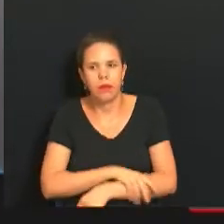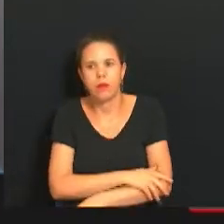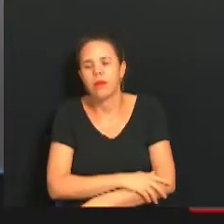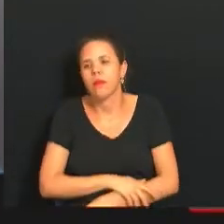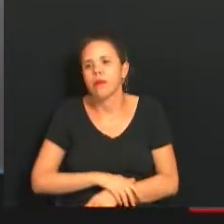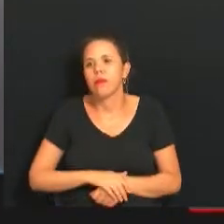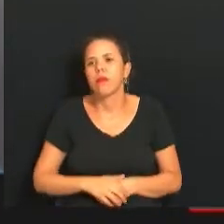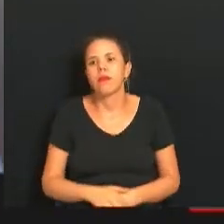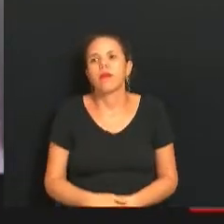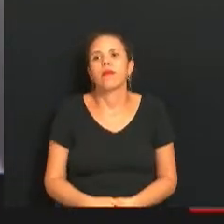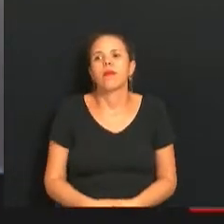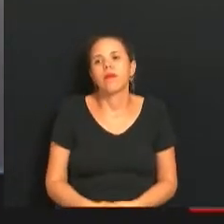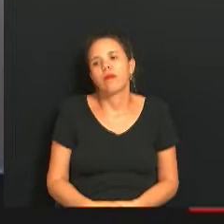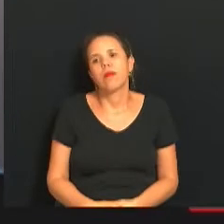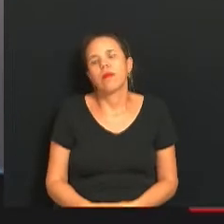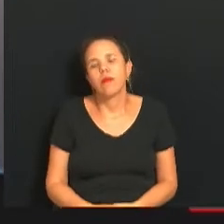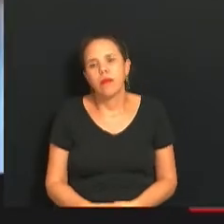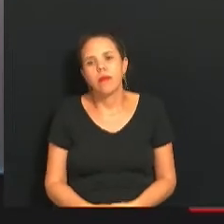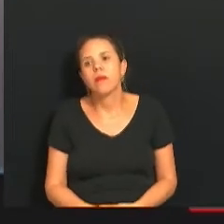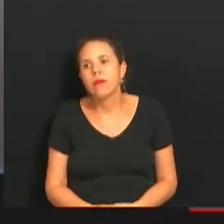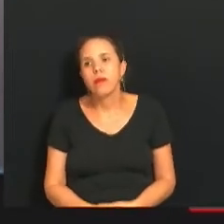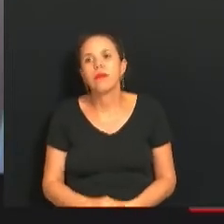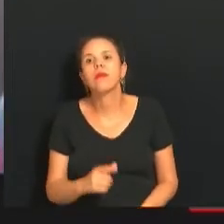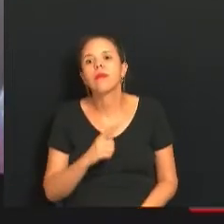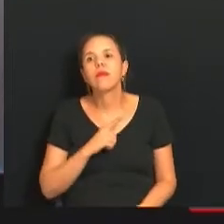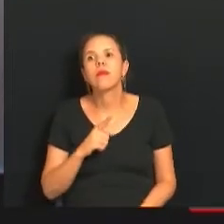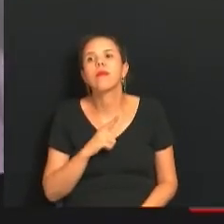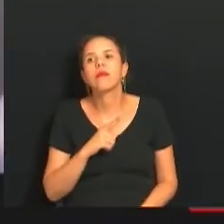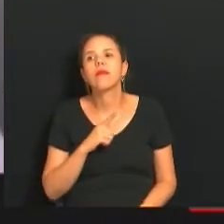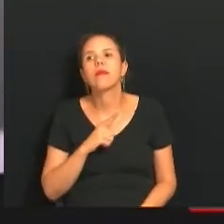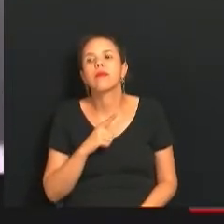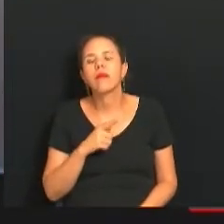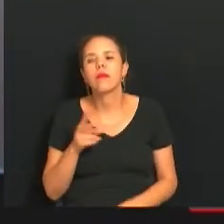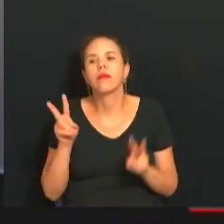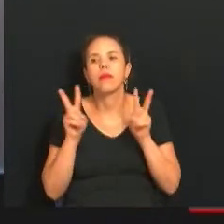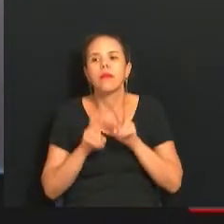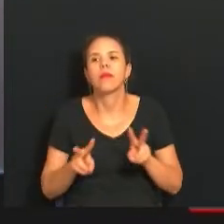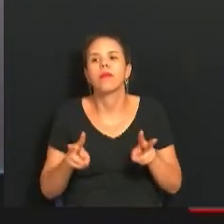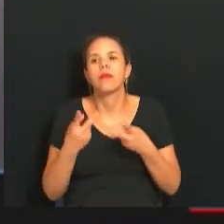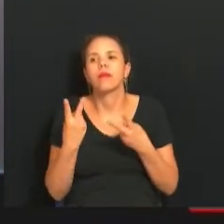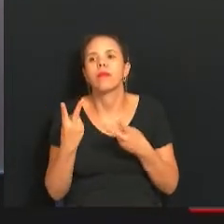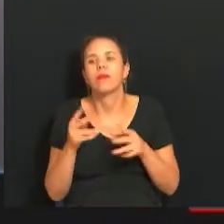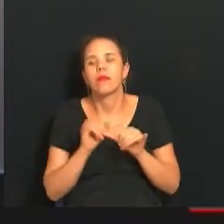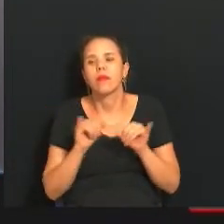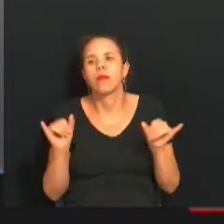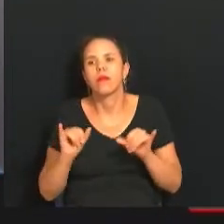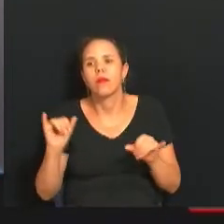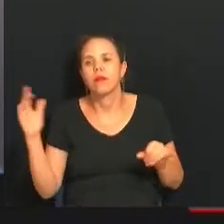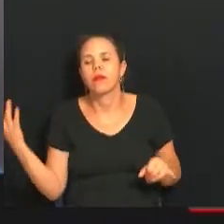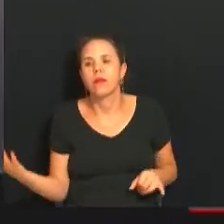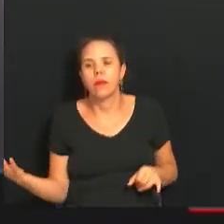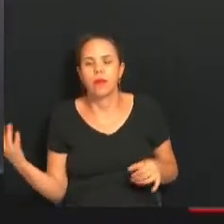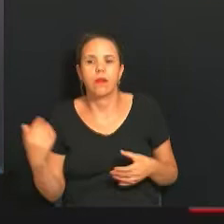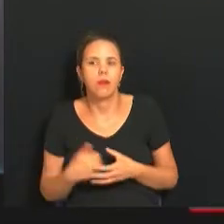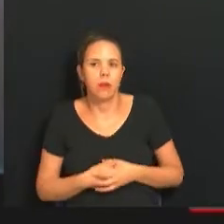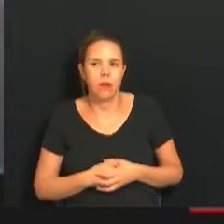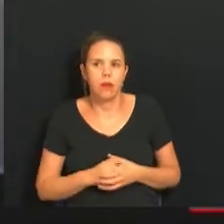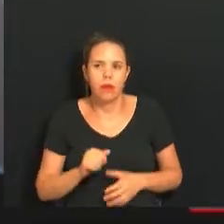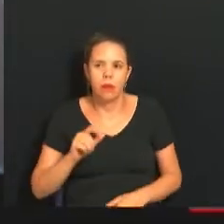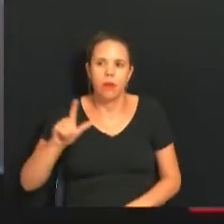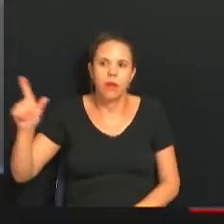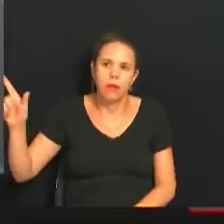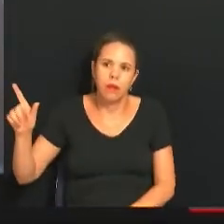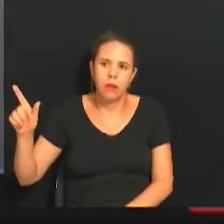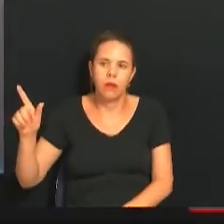nada, mas a gente tem aí, visivelmente, 2 campanhas acontecendo. Uma campanha no leste